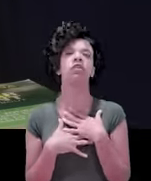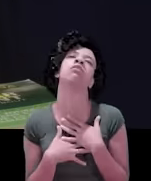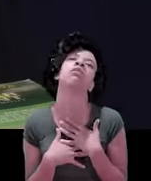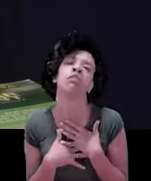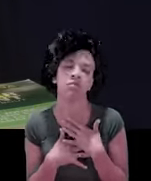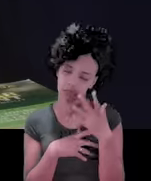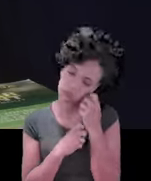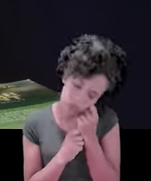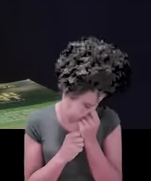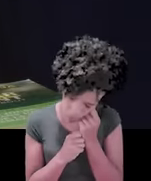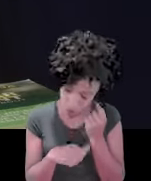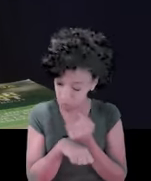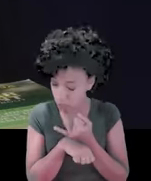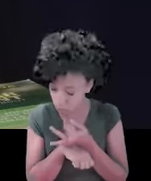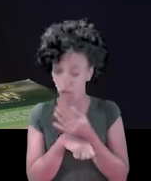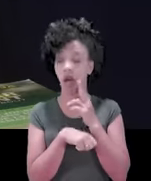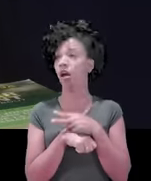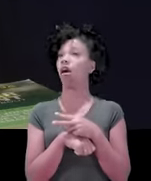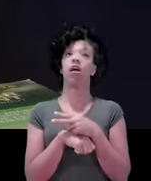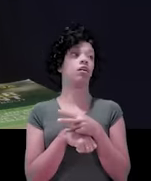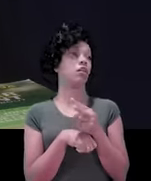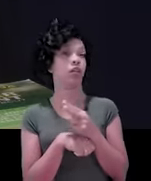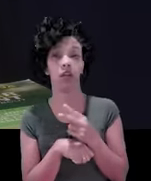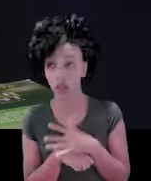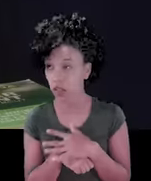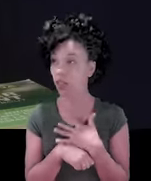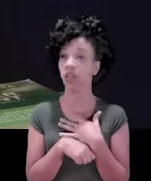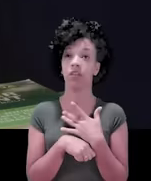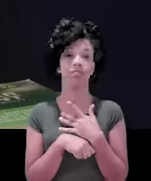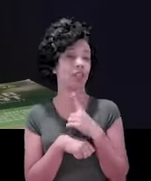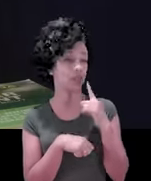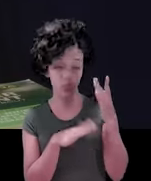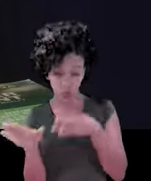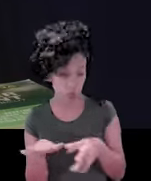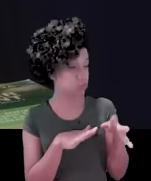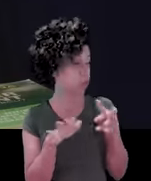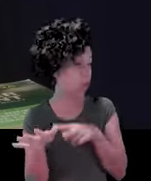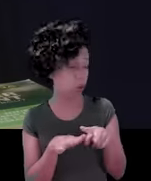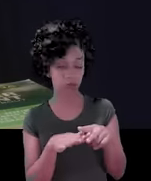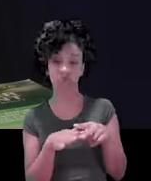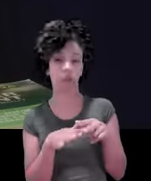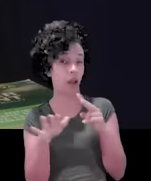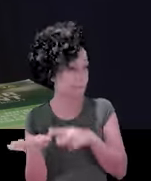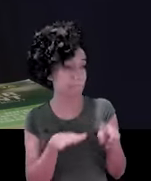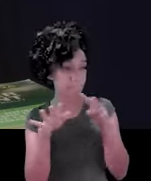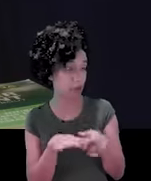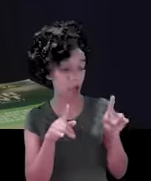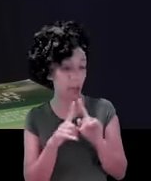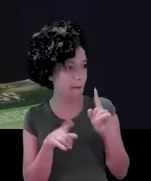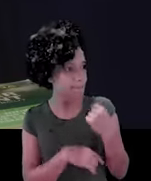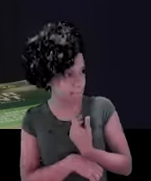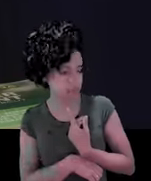eu tava apagada quando eu dei uma outra acordar fazendo meu Deus de tal e foi expulso aqueles dias só